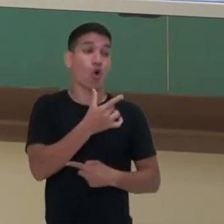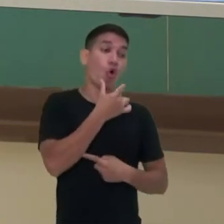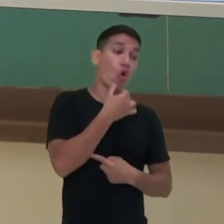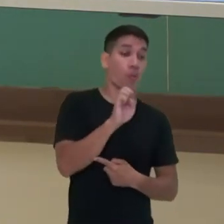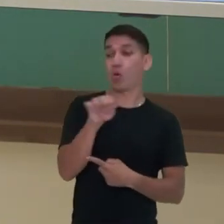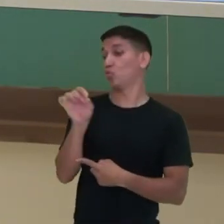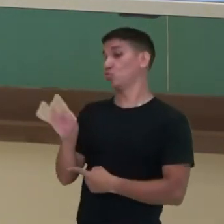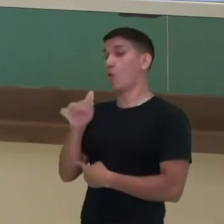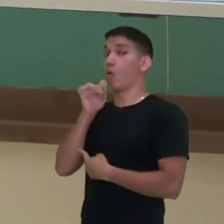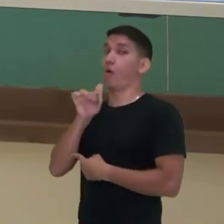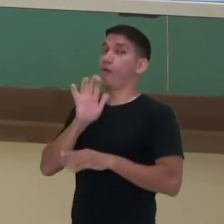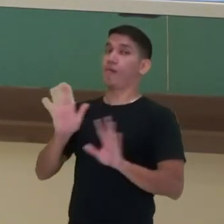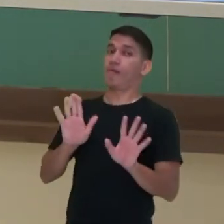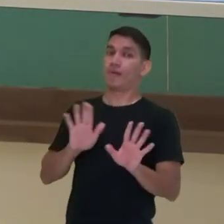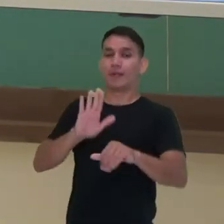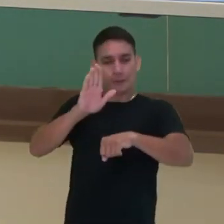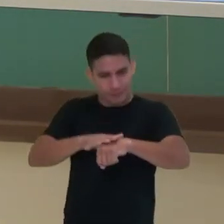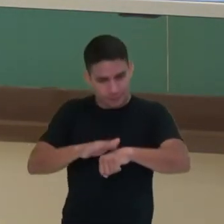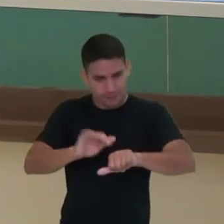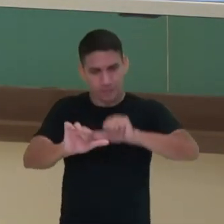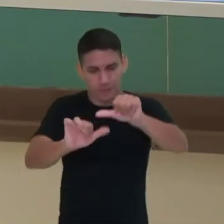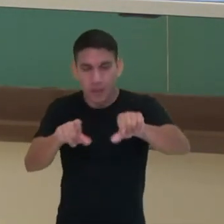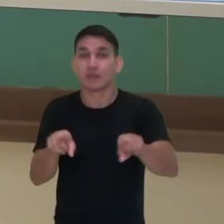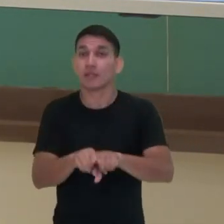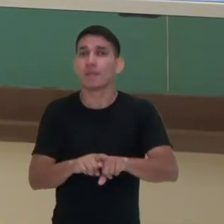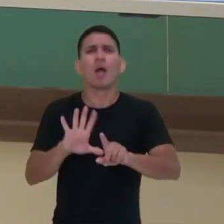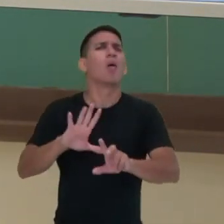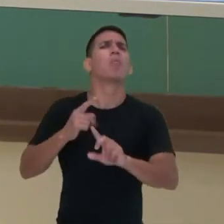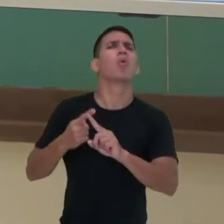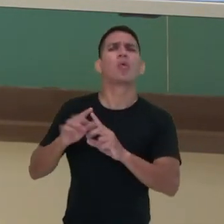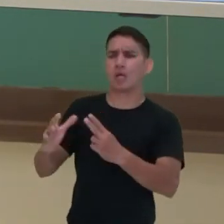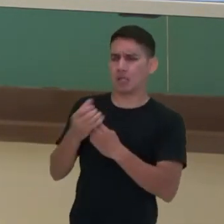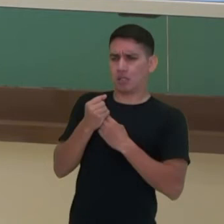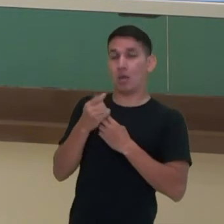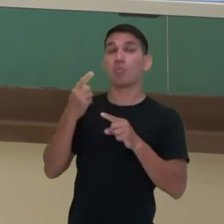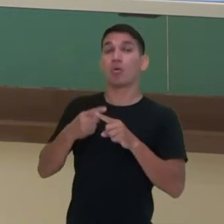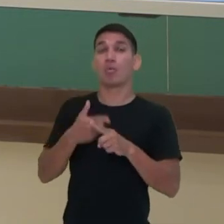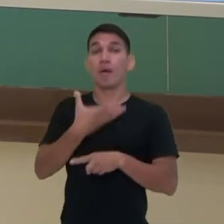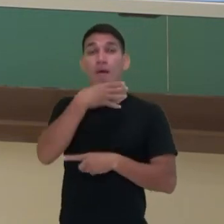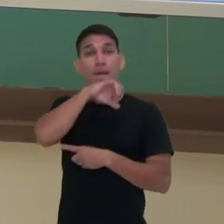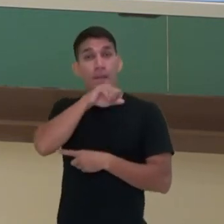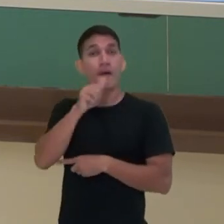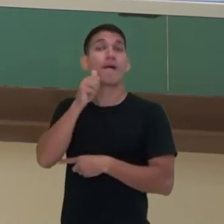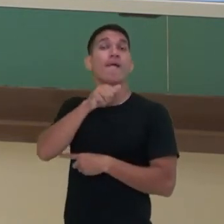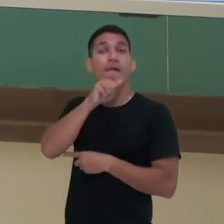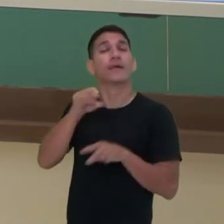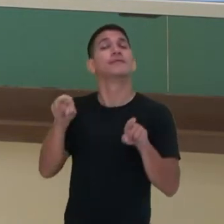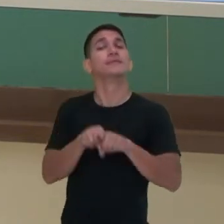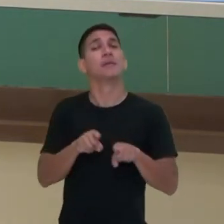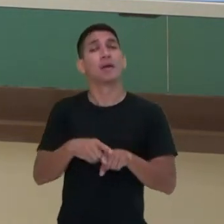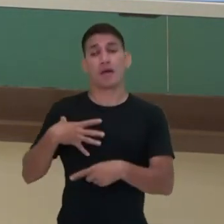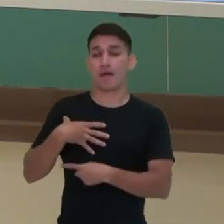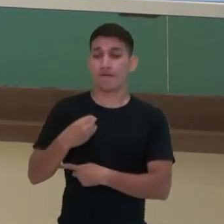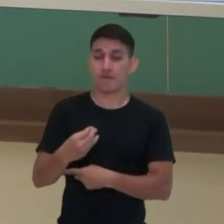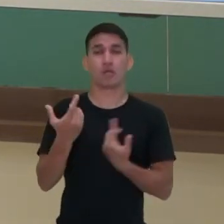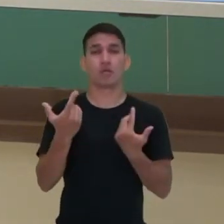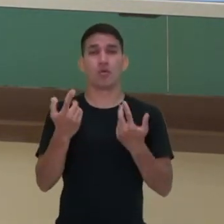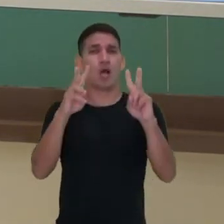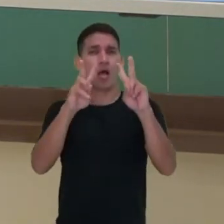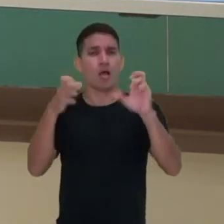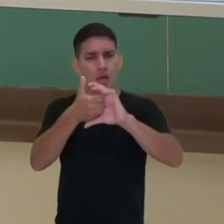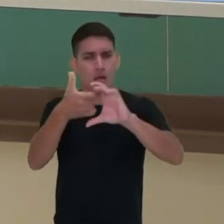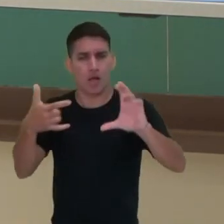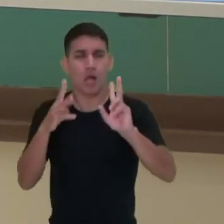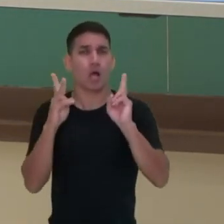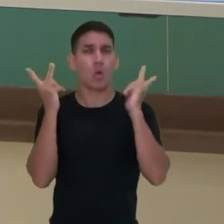ou somente à mulher, tá? E é dominante porque os pais normais com filhos também normais, ou com aquela